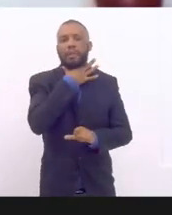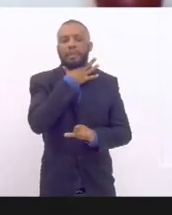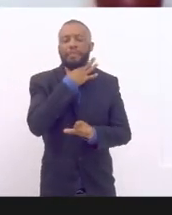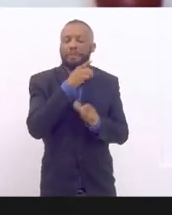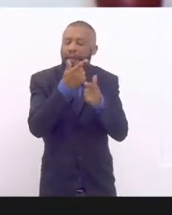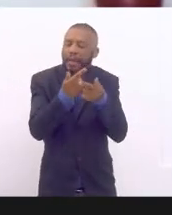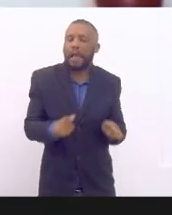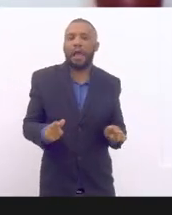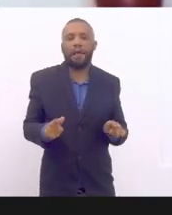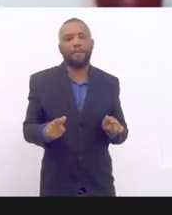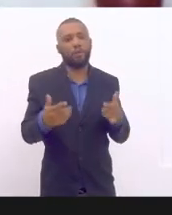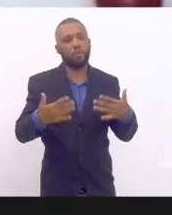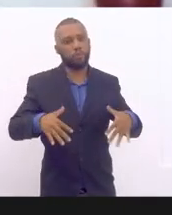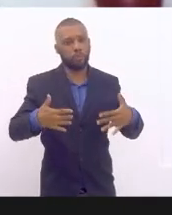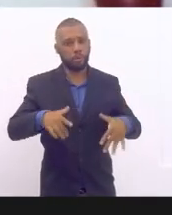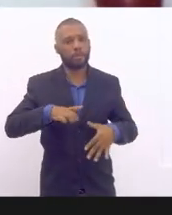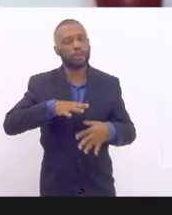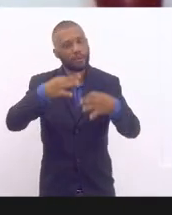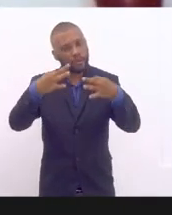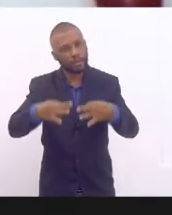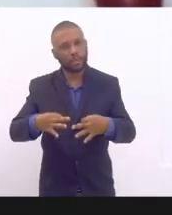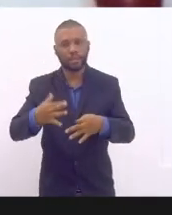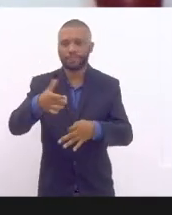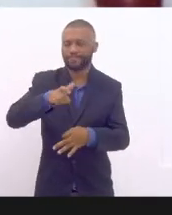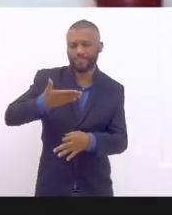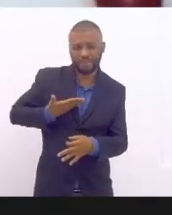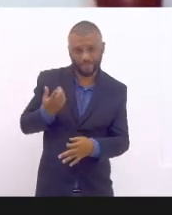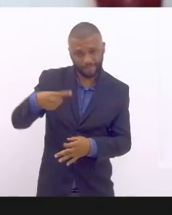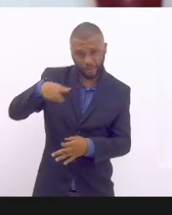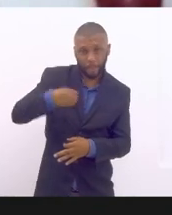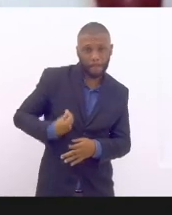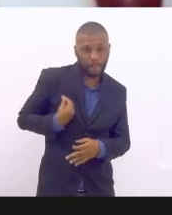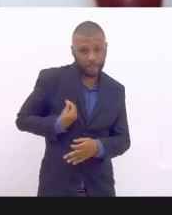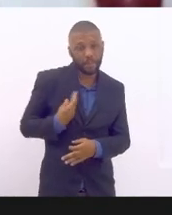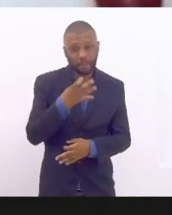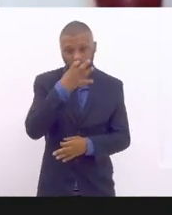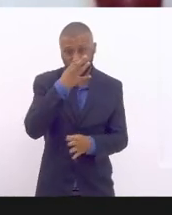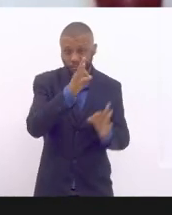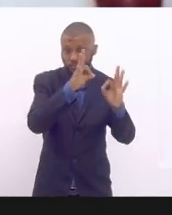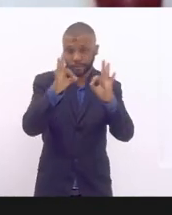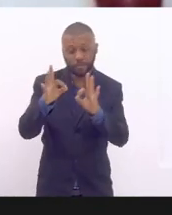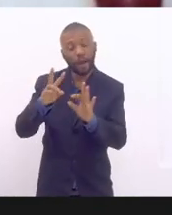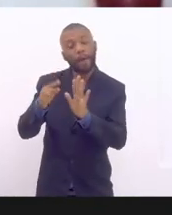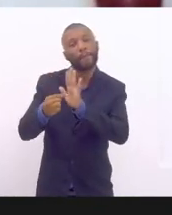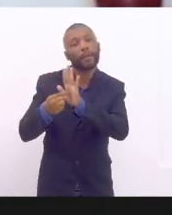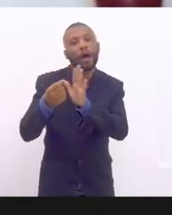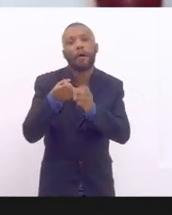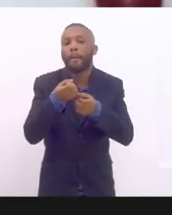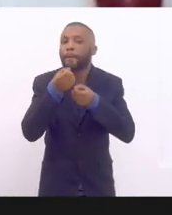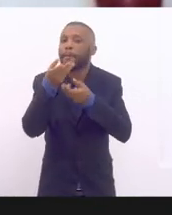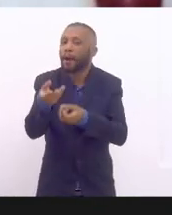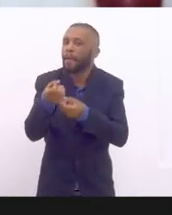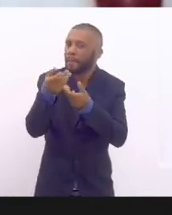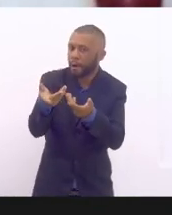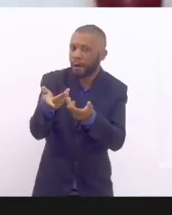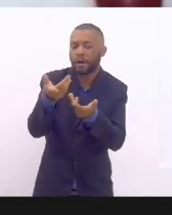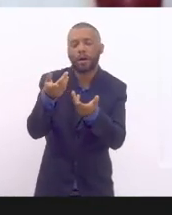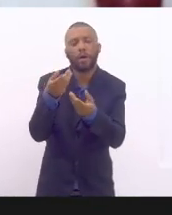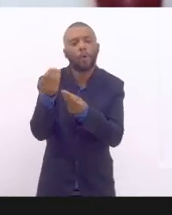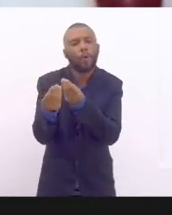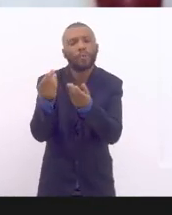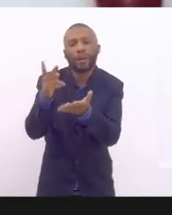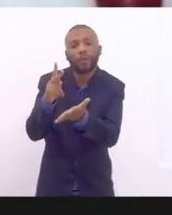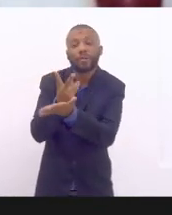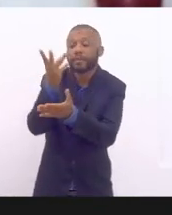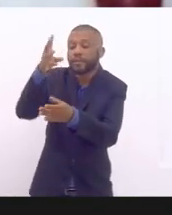muito grave certamente os meus colegas que estão aí presentes poderão apresentar o relato da situação das suas instituições